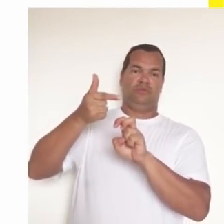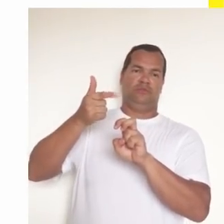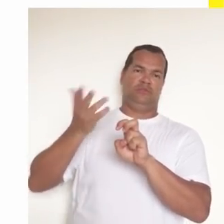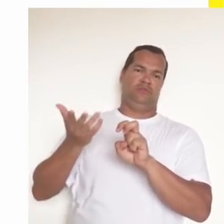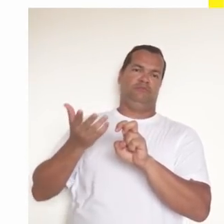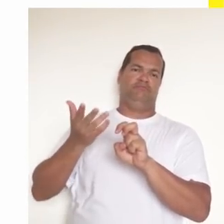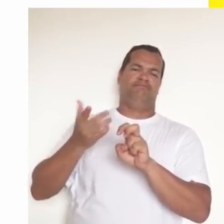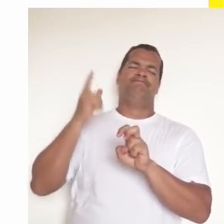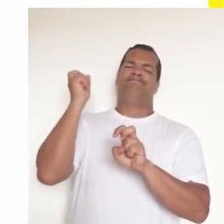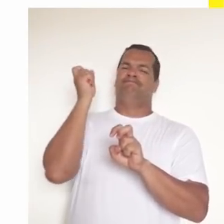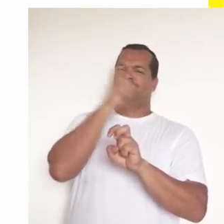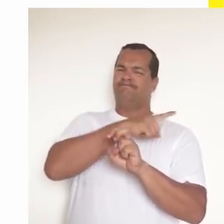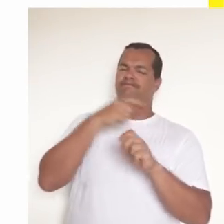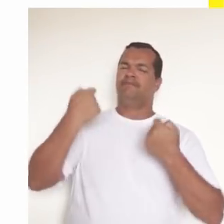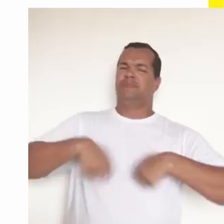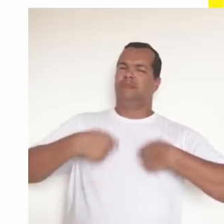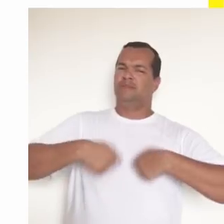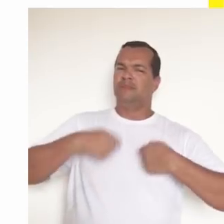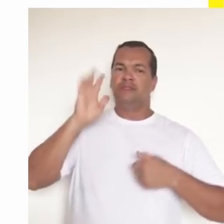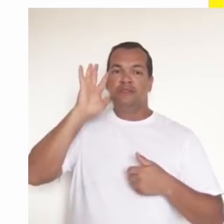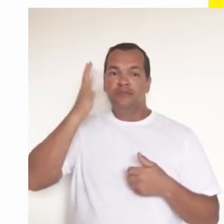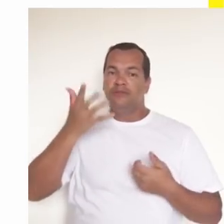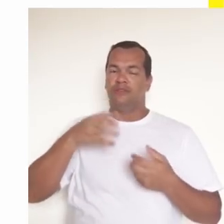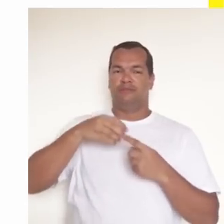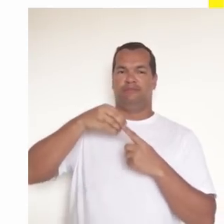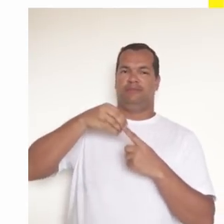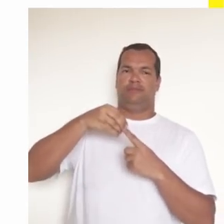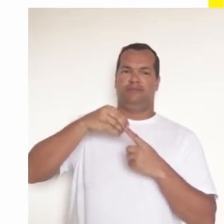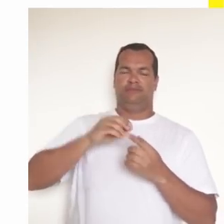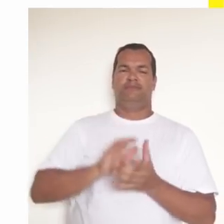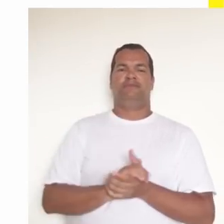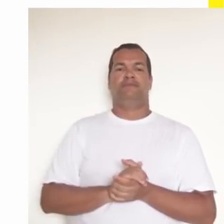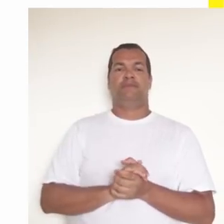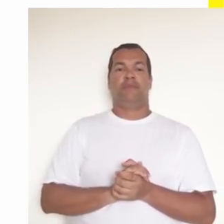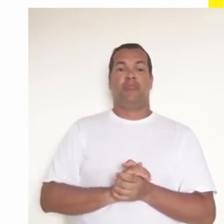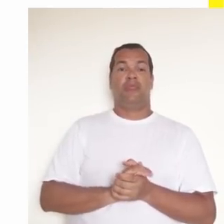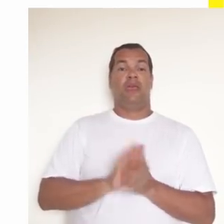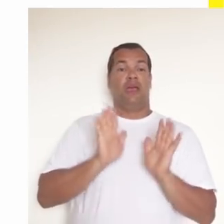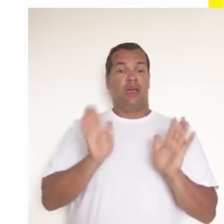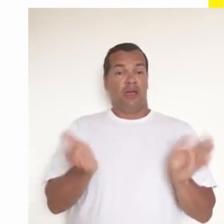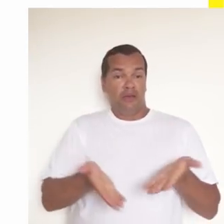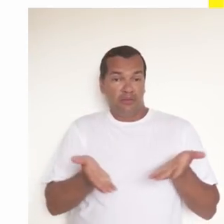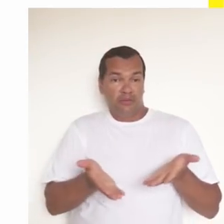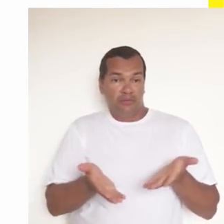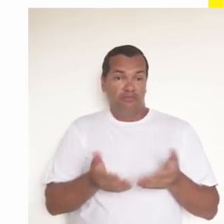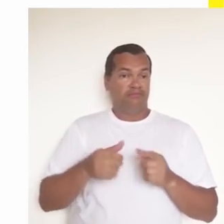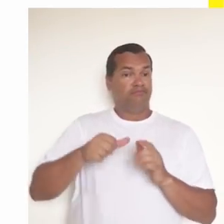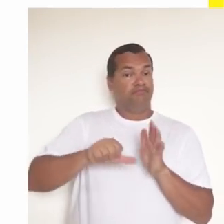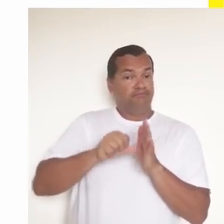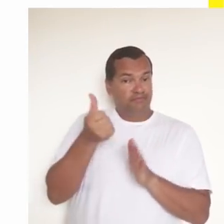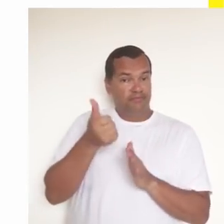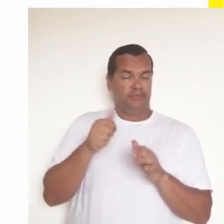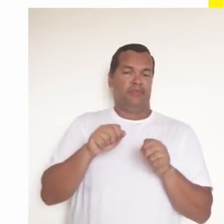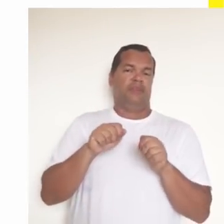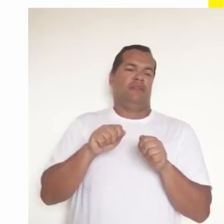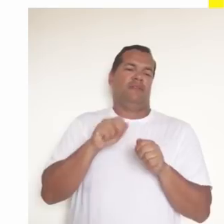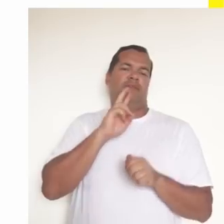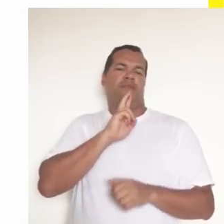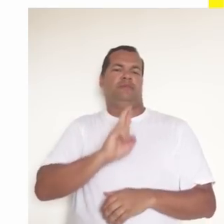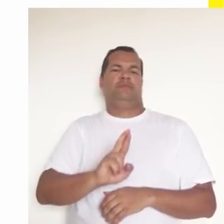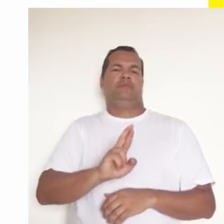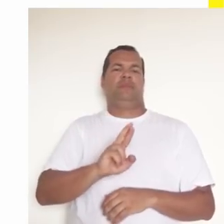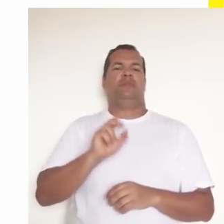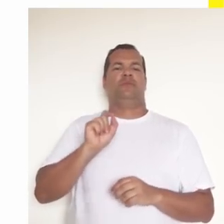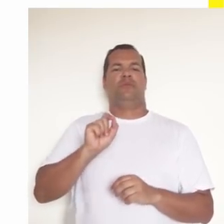operação mais complexa, ela precisa ser resolvida em primeiro lugar. Então, a primeira providência é